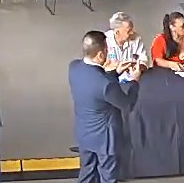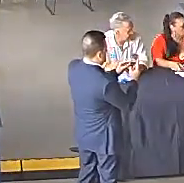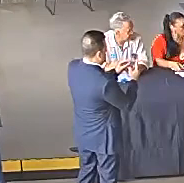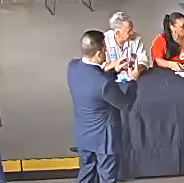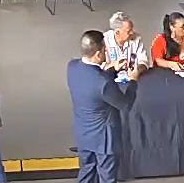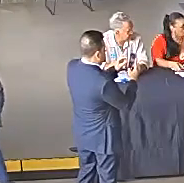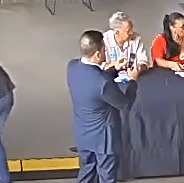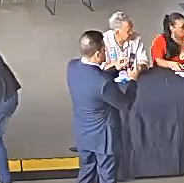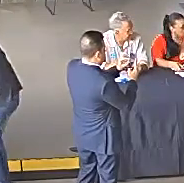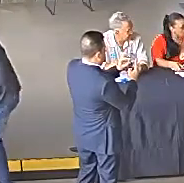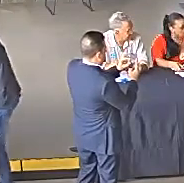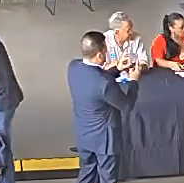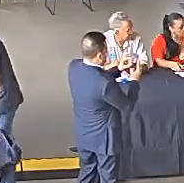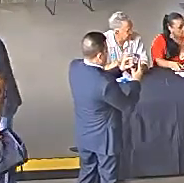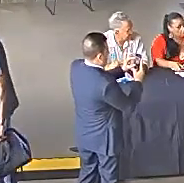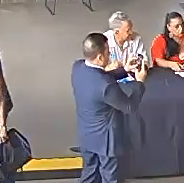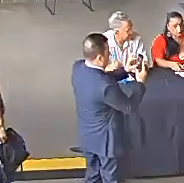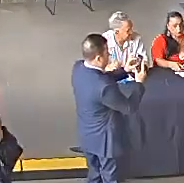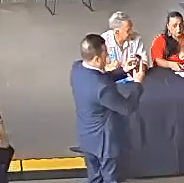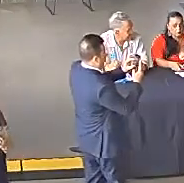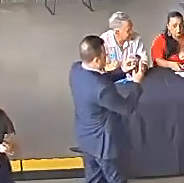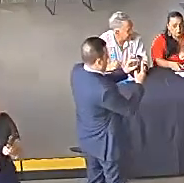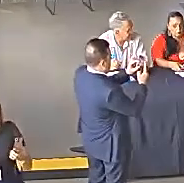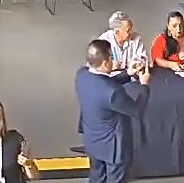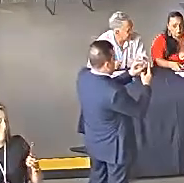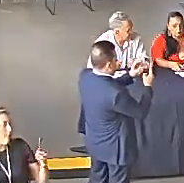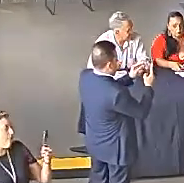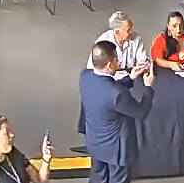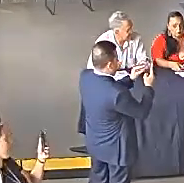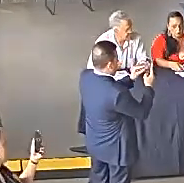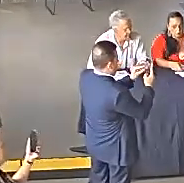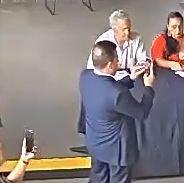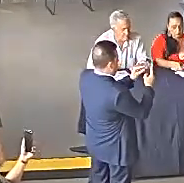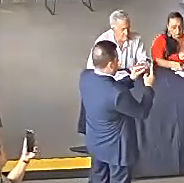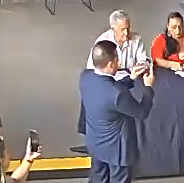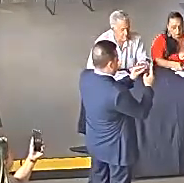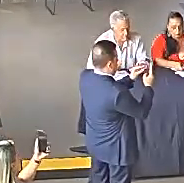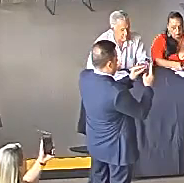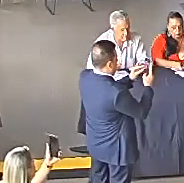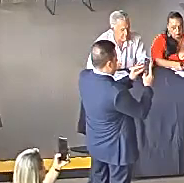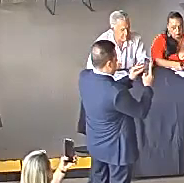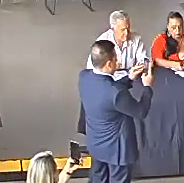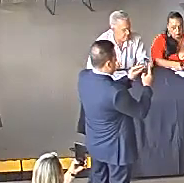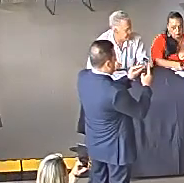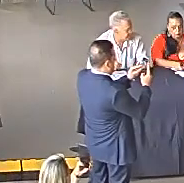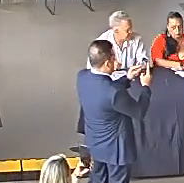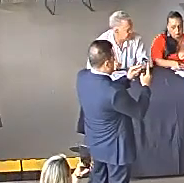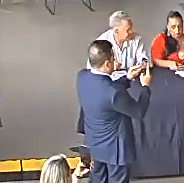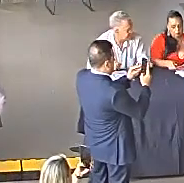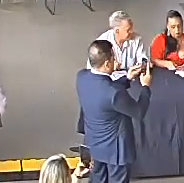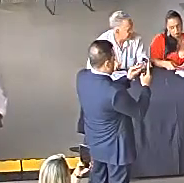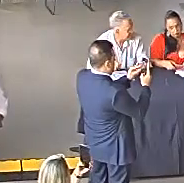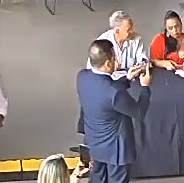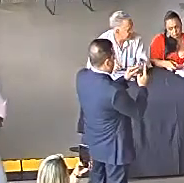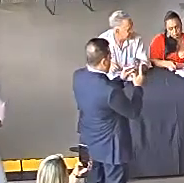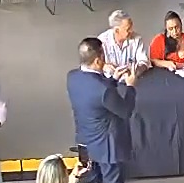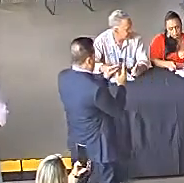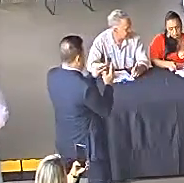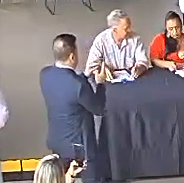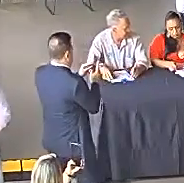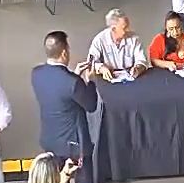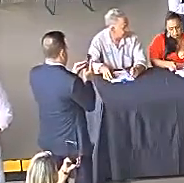auditivo. Ele tem dificuldade de explicar no guichê aquele laudo, aquele atestado. Às vezes o laudo é feito à mão.